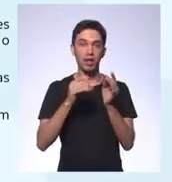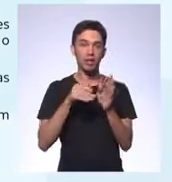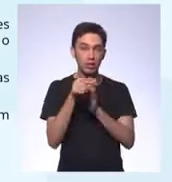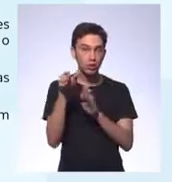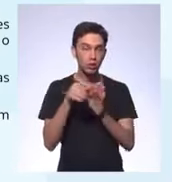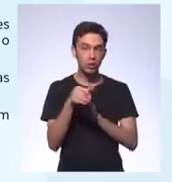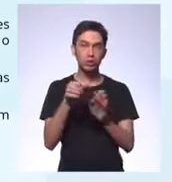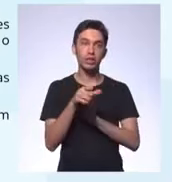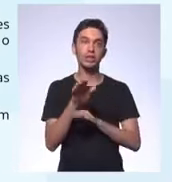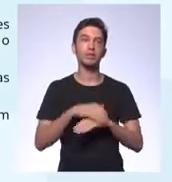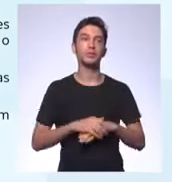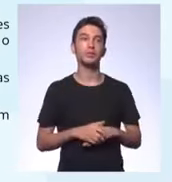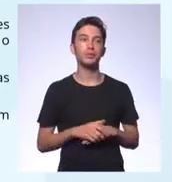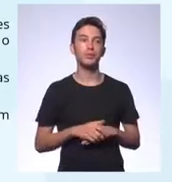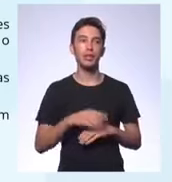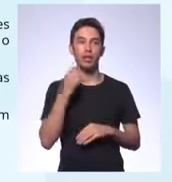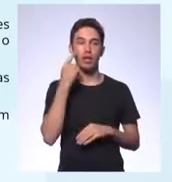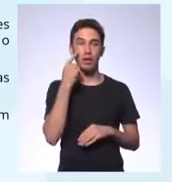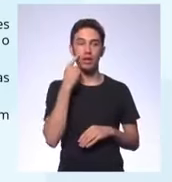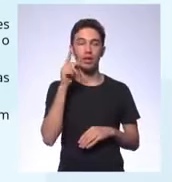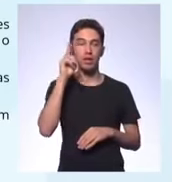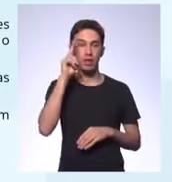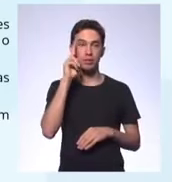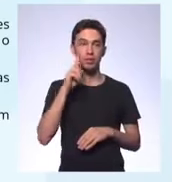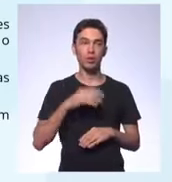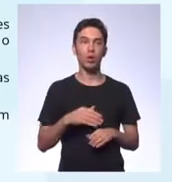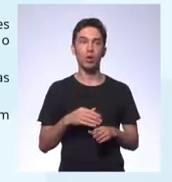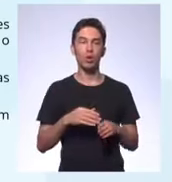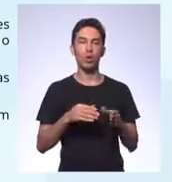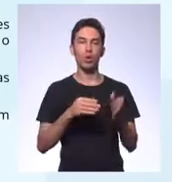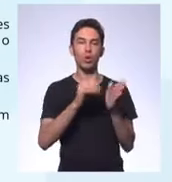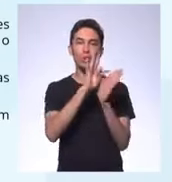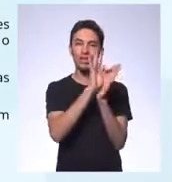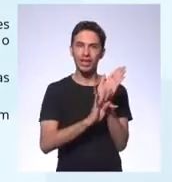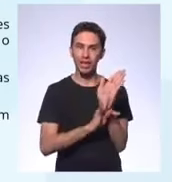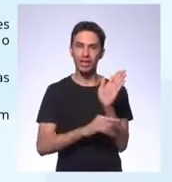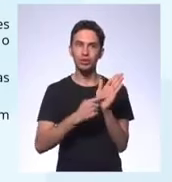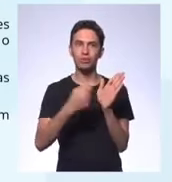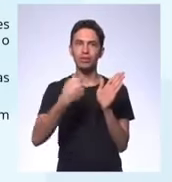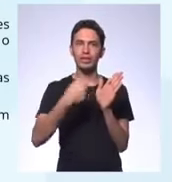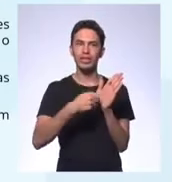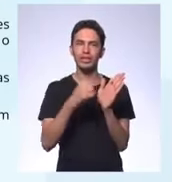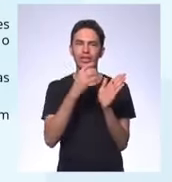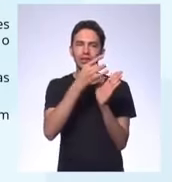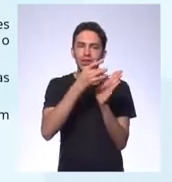essas informações já para vocês na lousa. Então, lembre-se, o corpo do texto deve trazer o